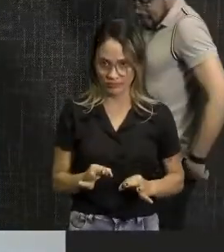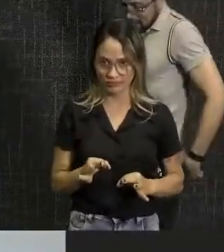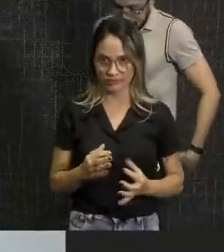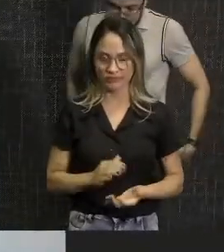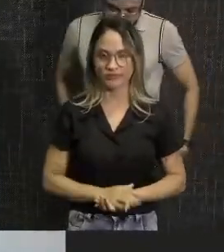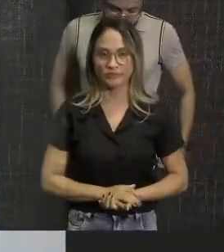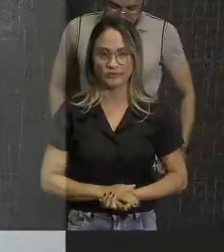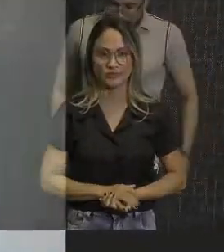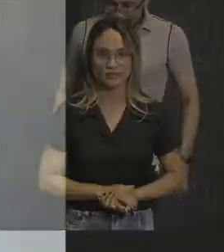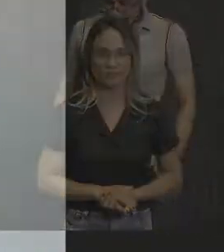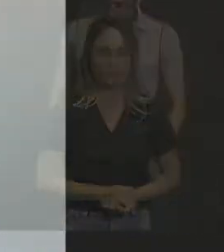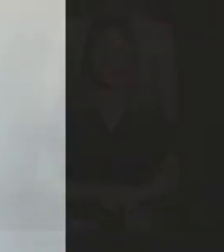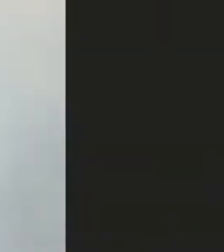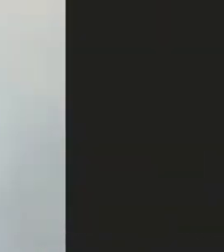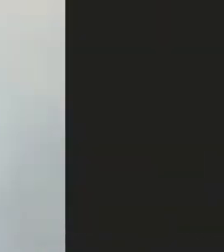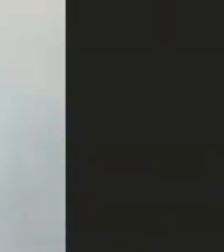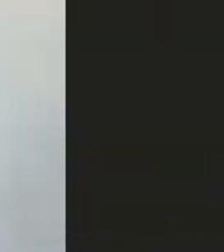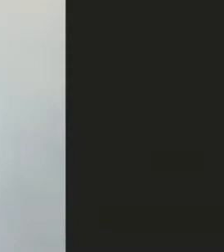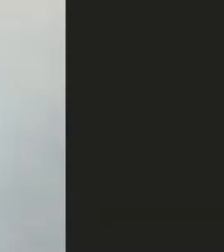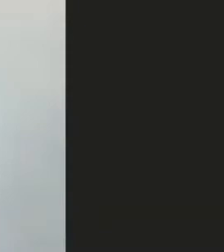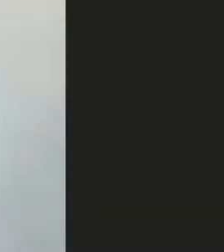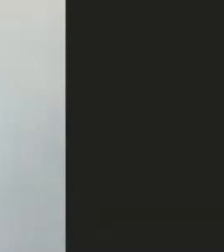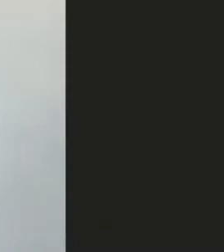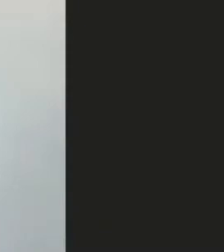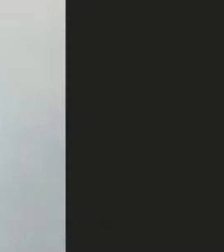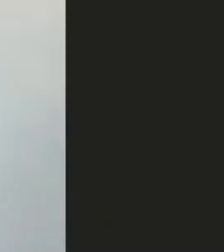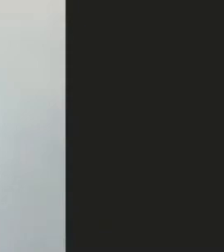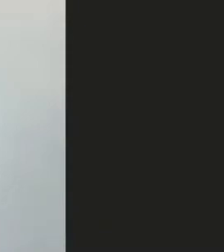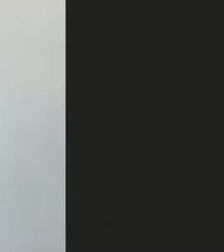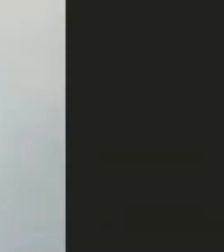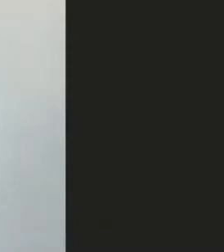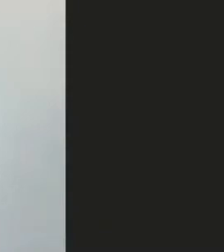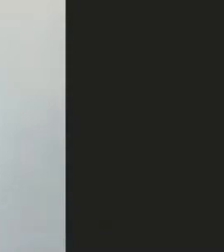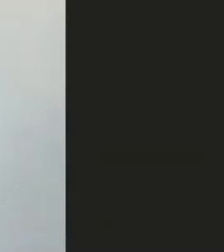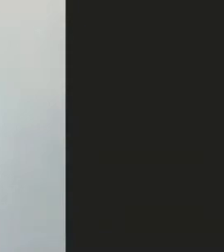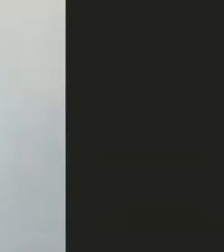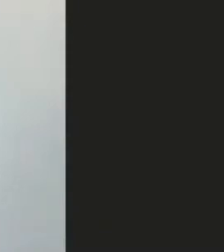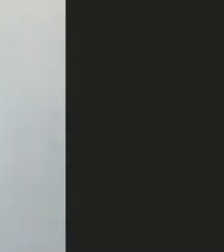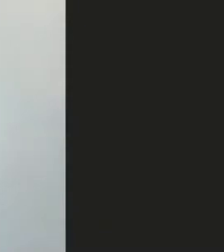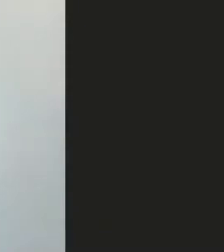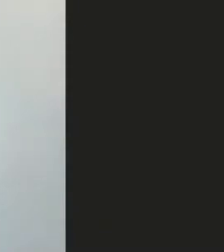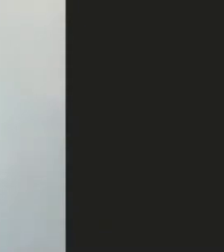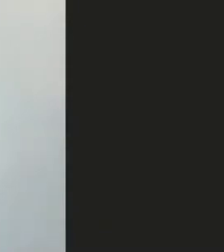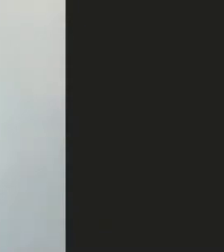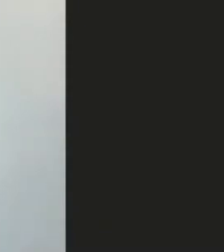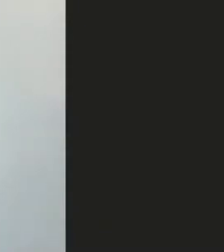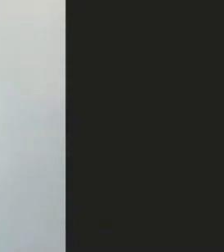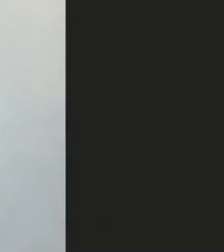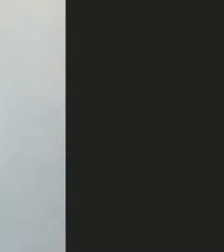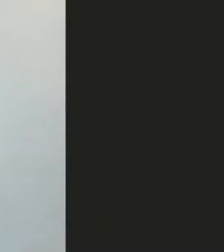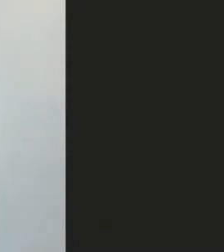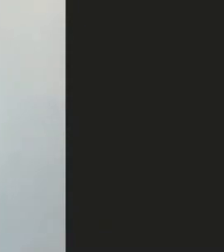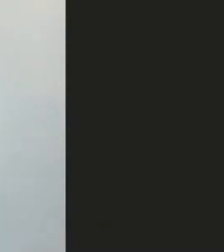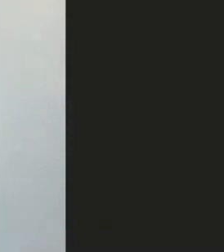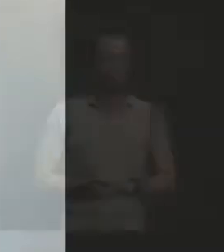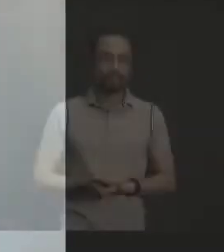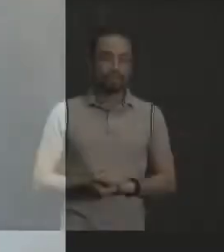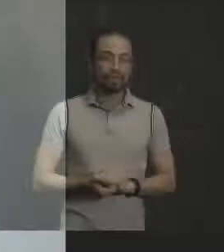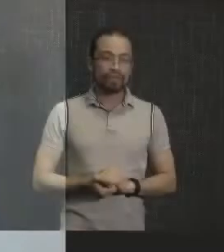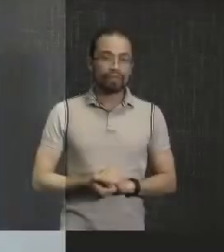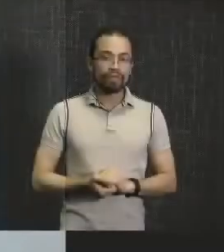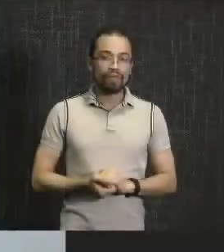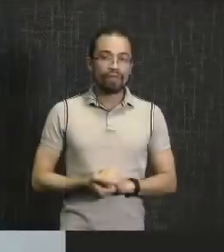gente imagina, olha, puxa, o Brasil pode crescer 2,5%, 3% ao ano, há quanto tempo a gente não cresce